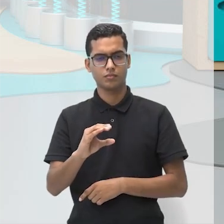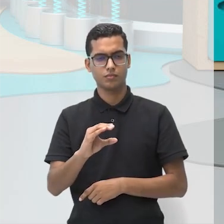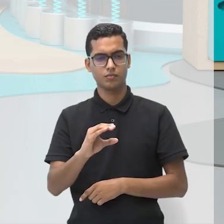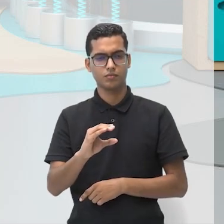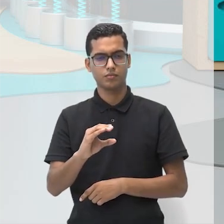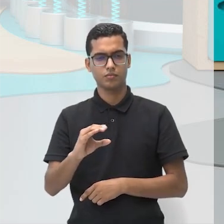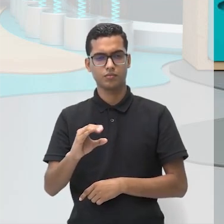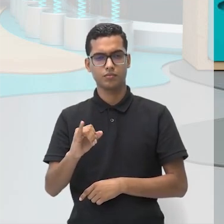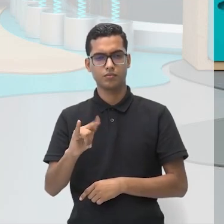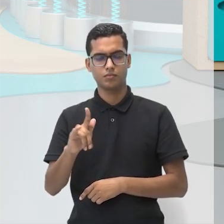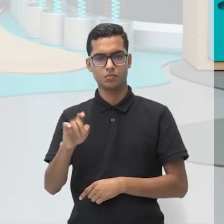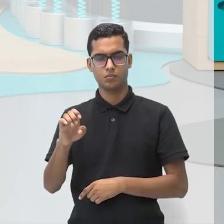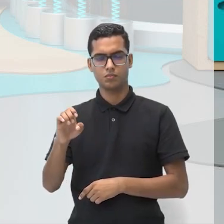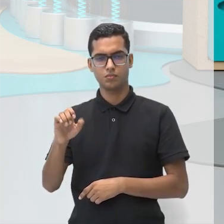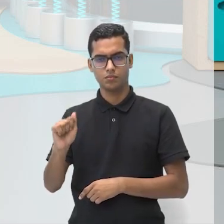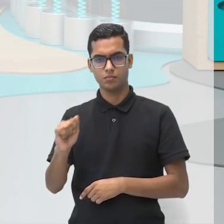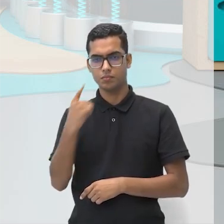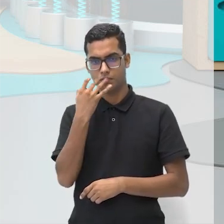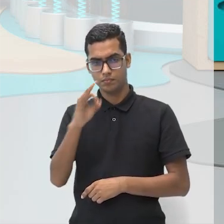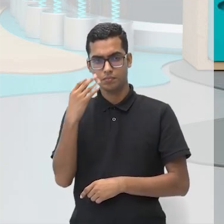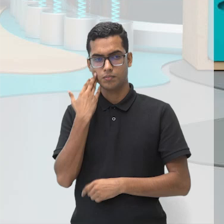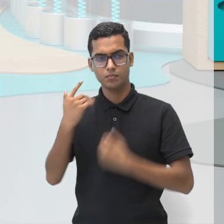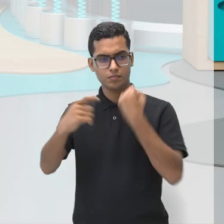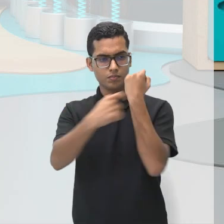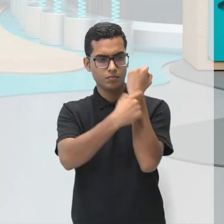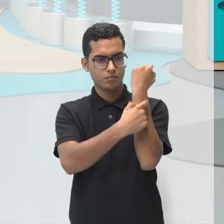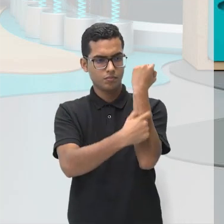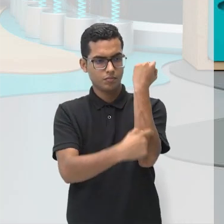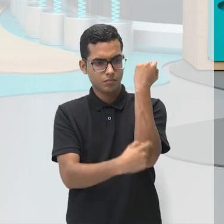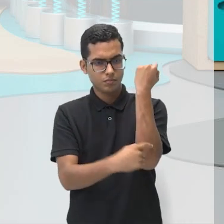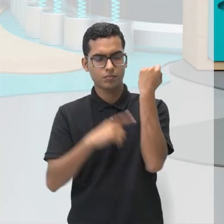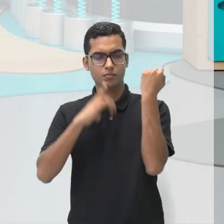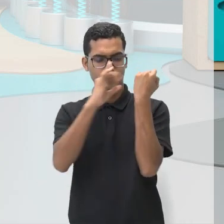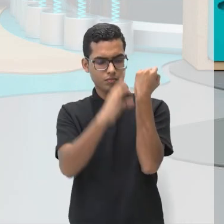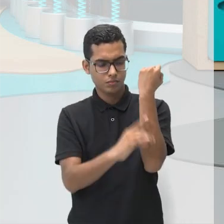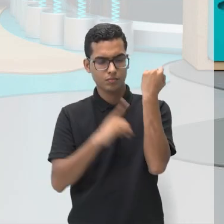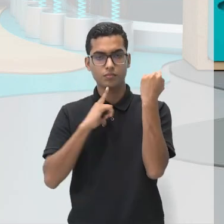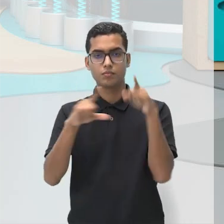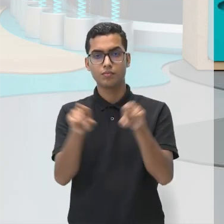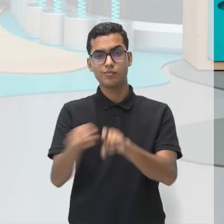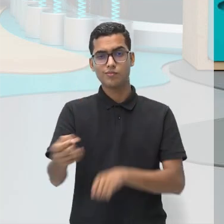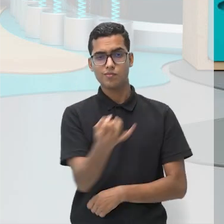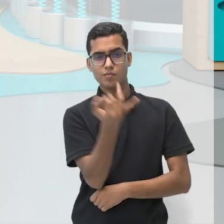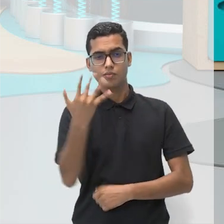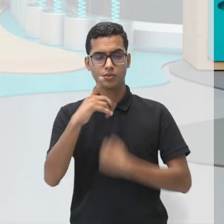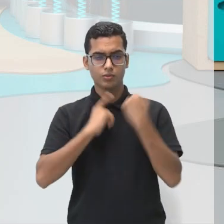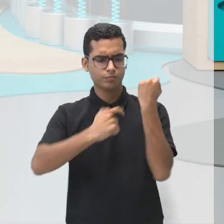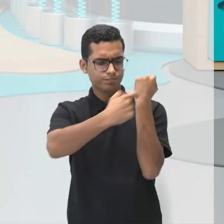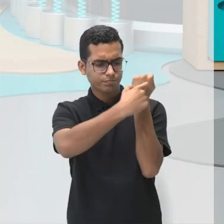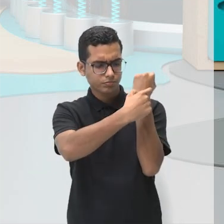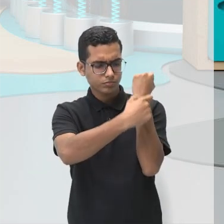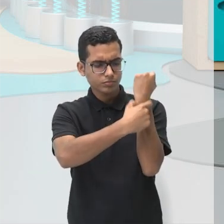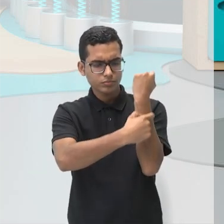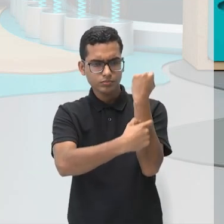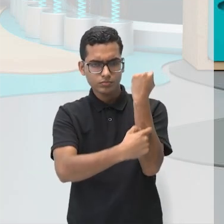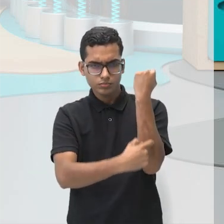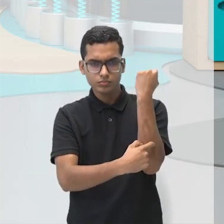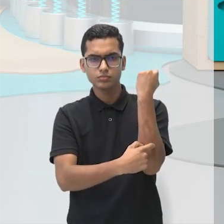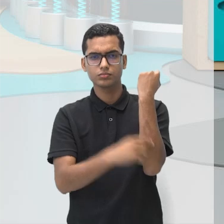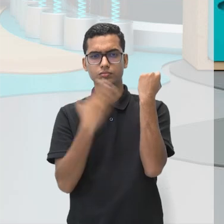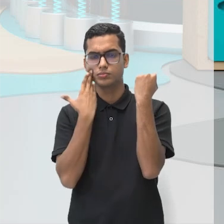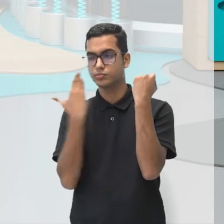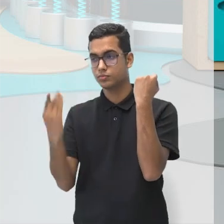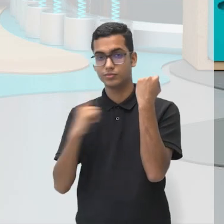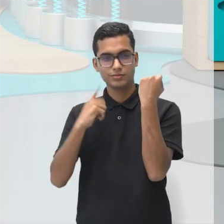porções que vão dividir aí a nossa coluna e cada uma delas vai ter um número de vértebras, que é esse que a gente conhece agora. Ela vai